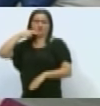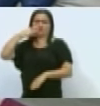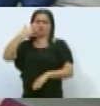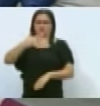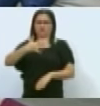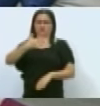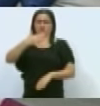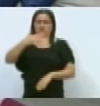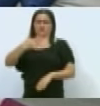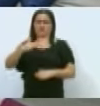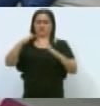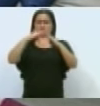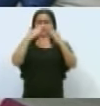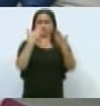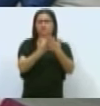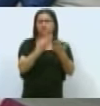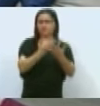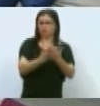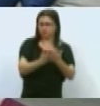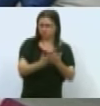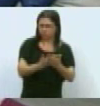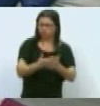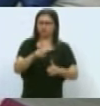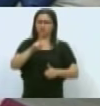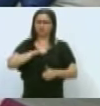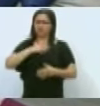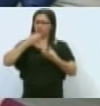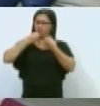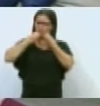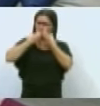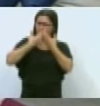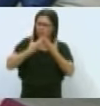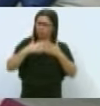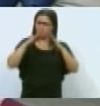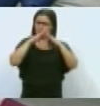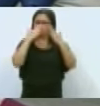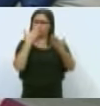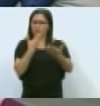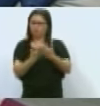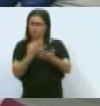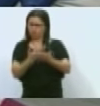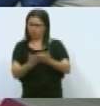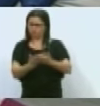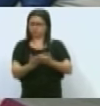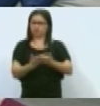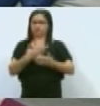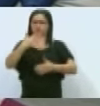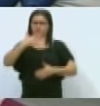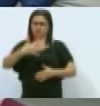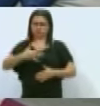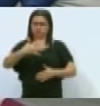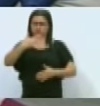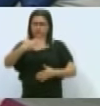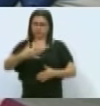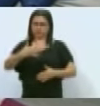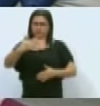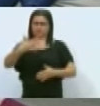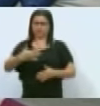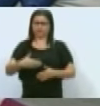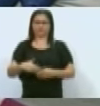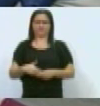Clarinha. Agora você está numa boa escola, a Clarinha está... Clarinha? É. Clarinha? Ela